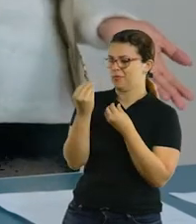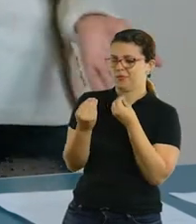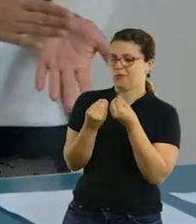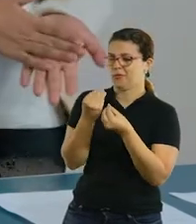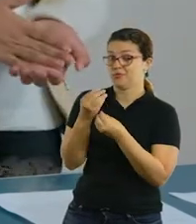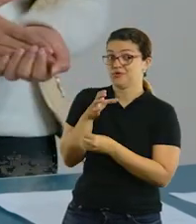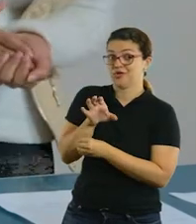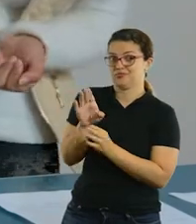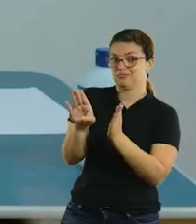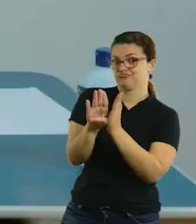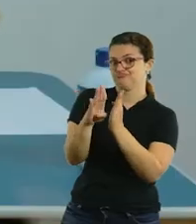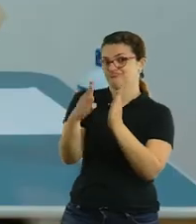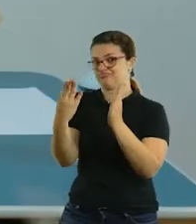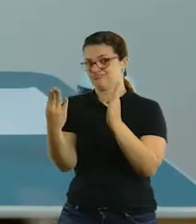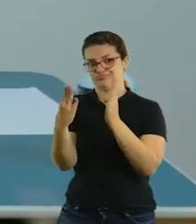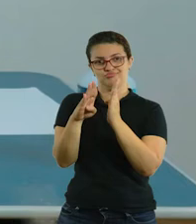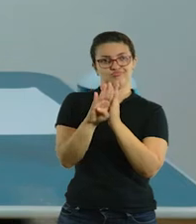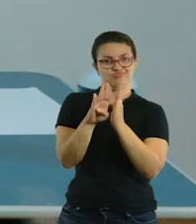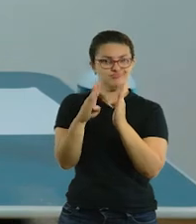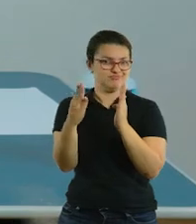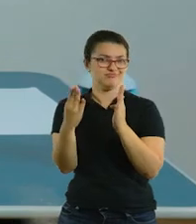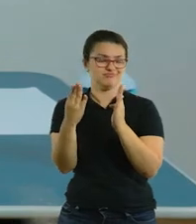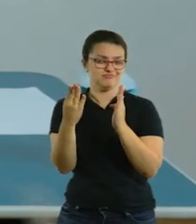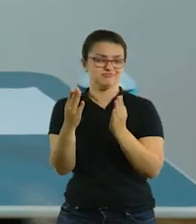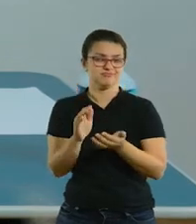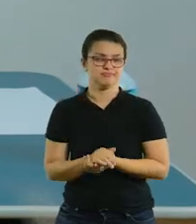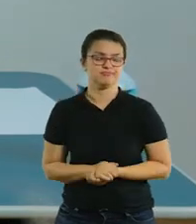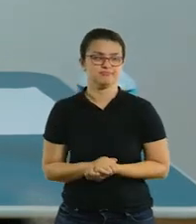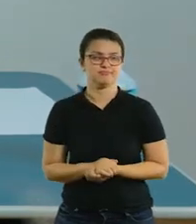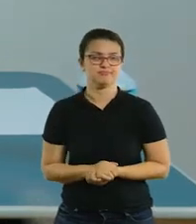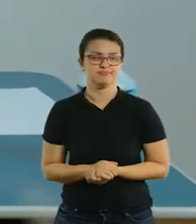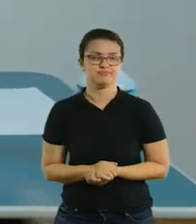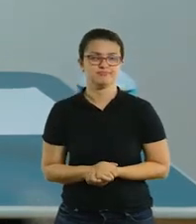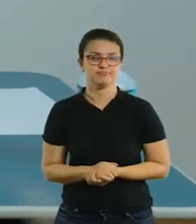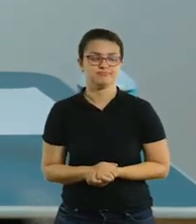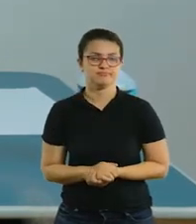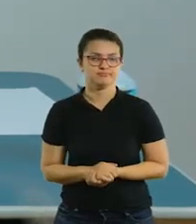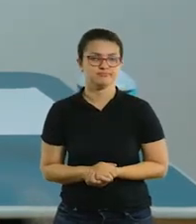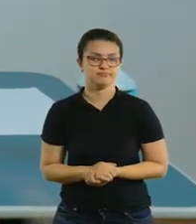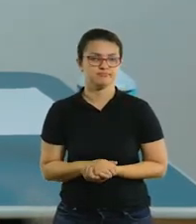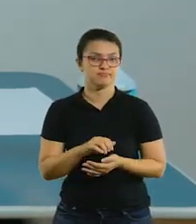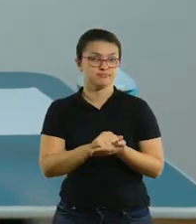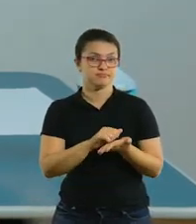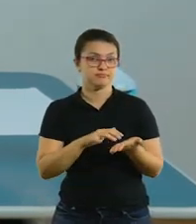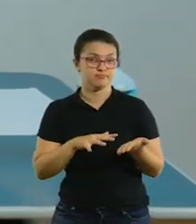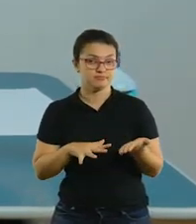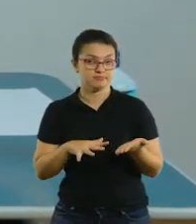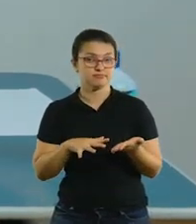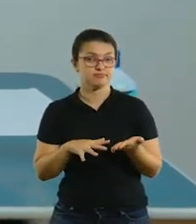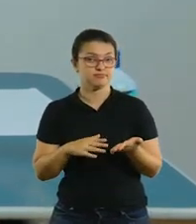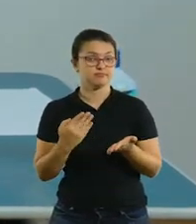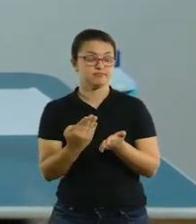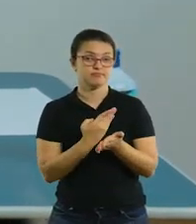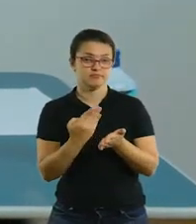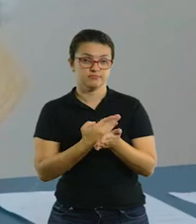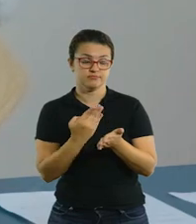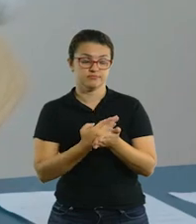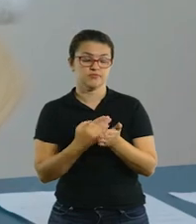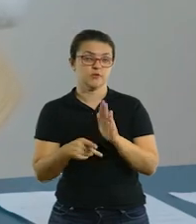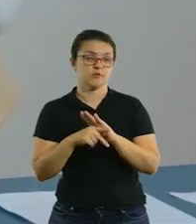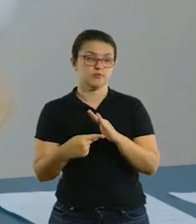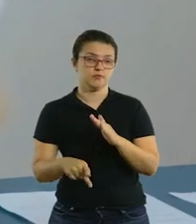cada pessoa, certo? Então, vamos lá. A nossa primeira atividade, pega aí o caderninho do Lição de